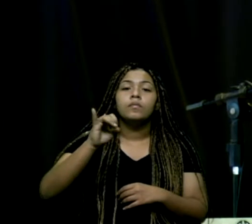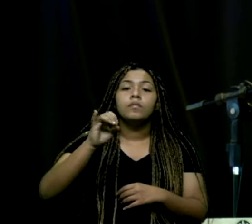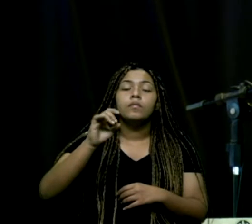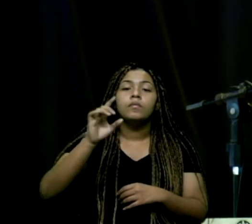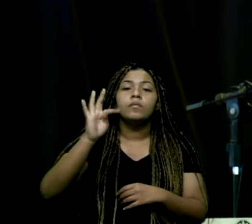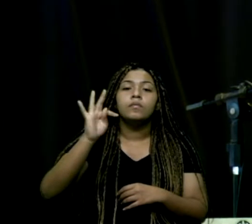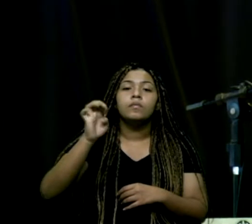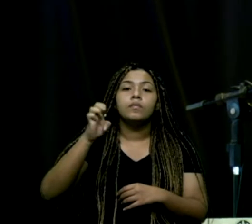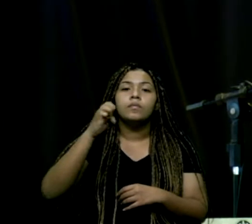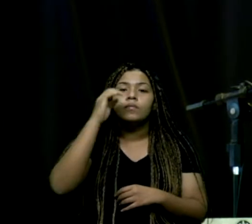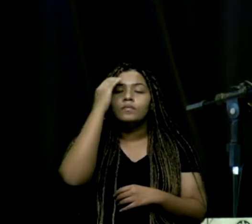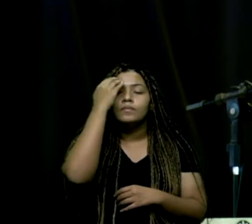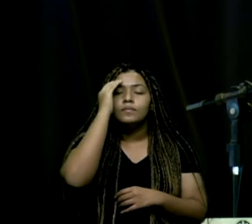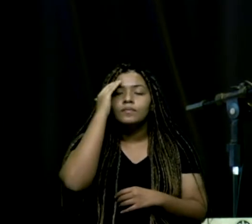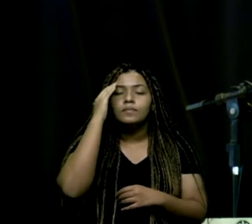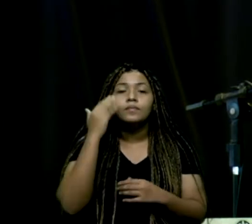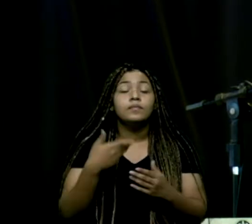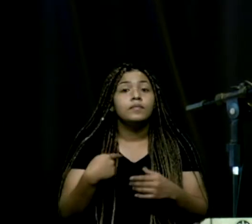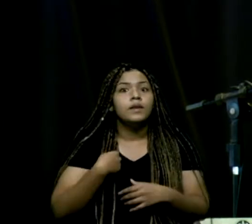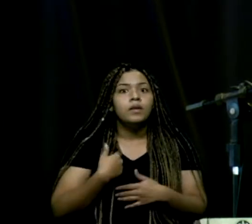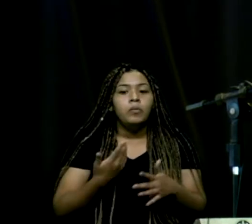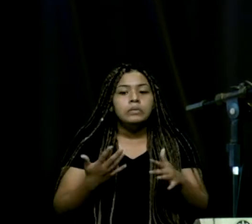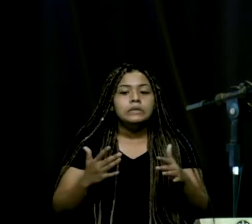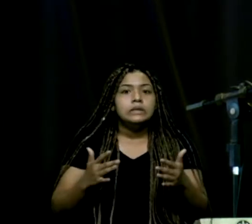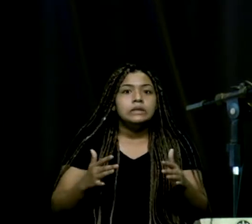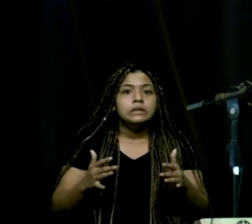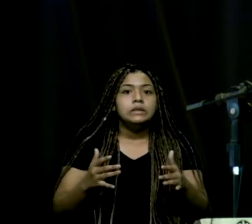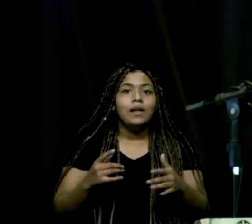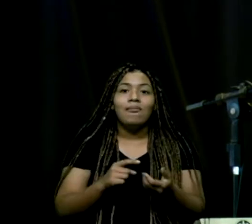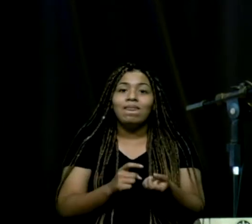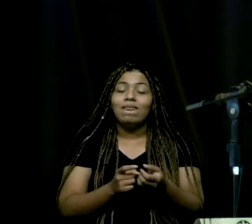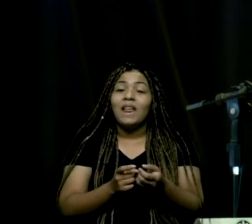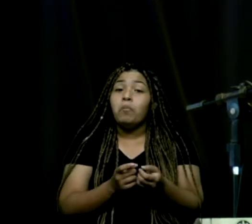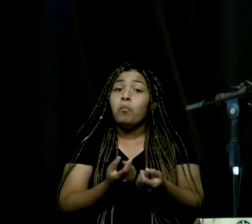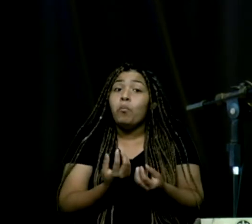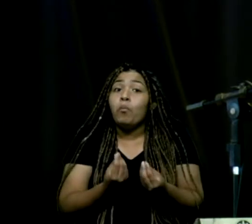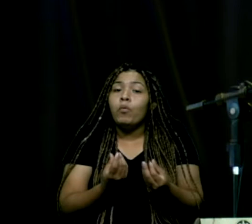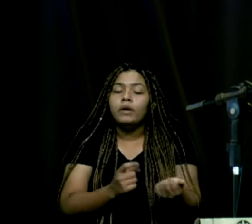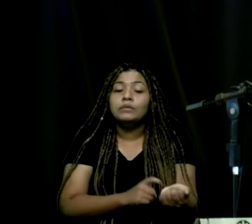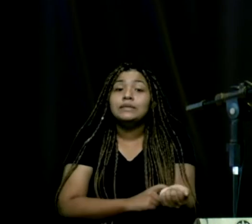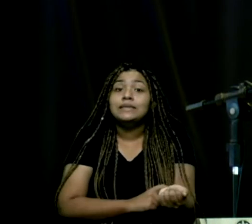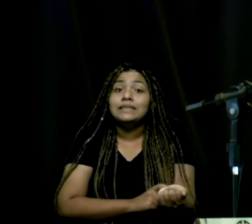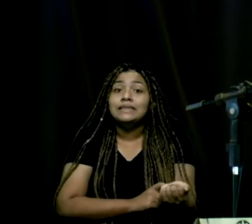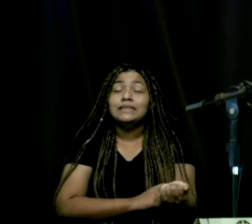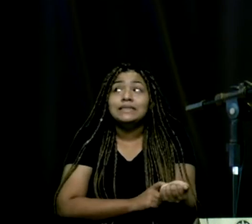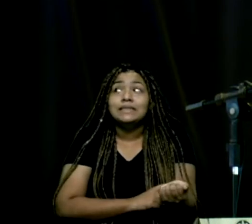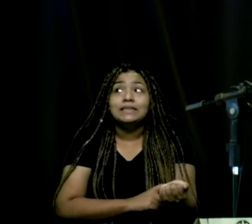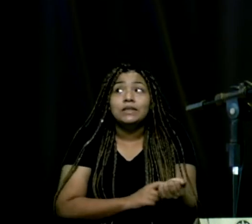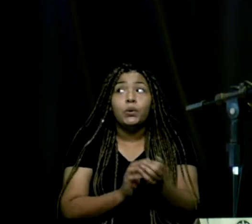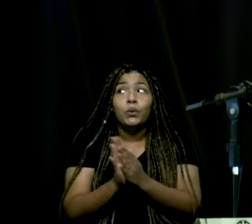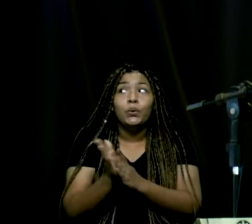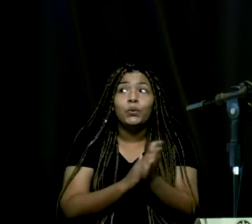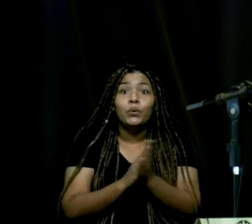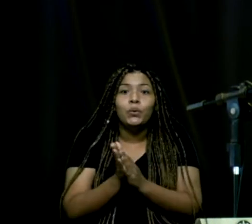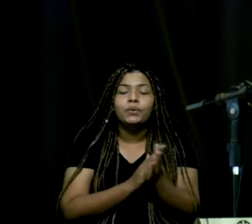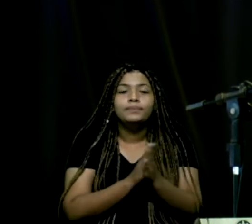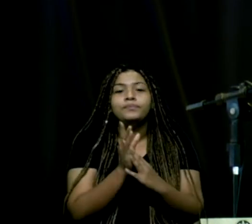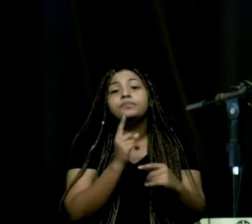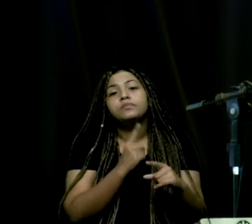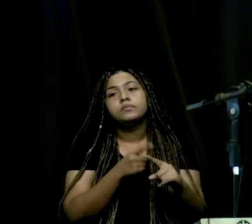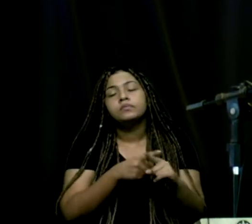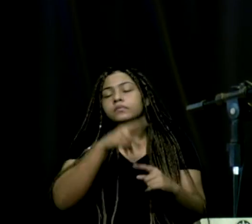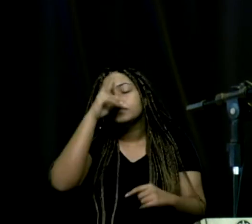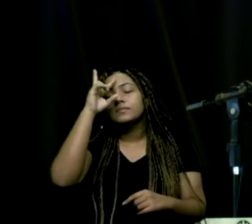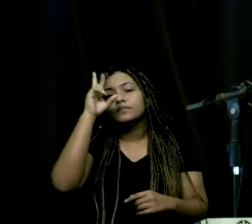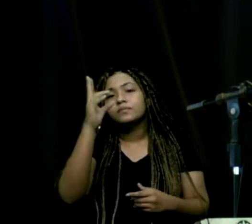precisei defender outros trabalhos acadêmicos Estão realmente bem impactada com esse momento porque foi algo que o